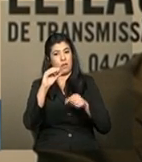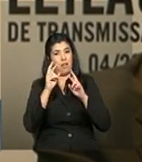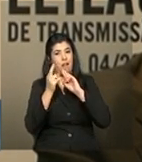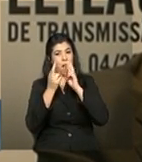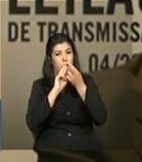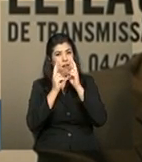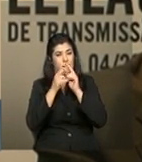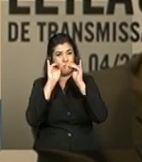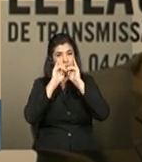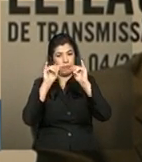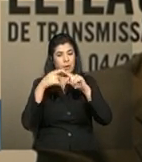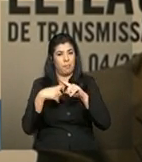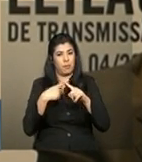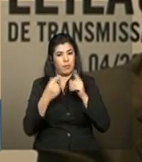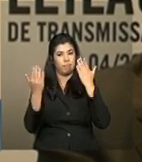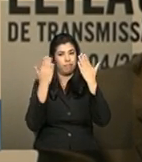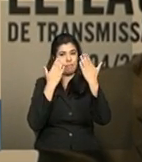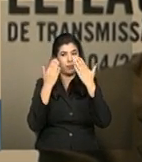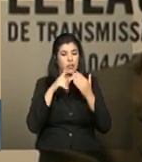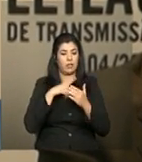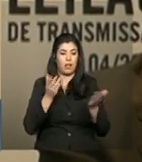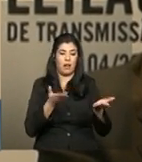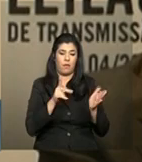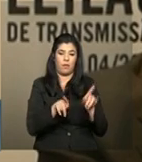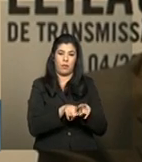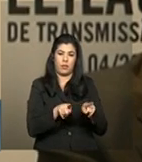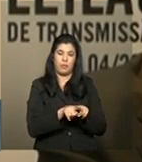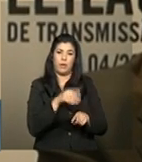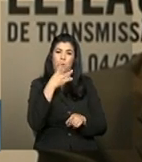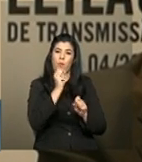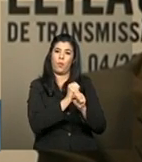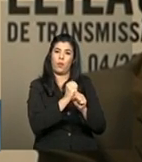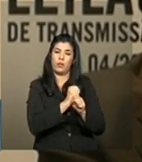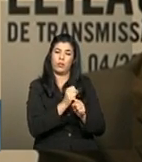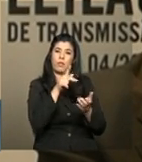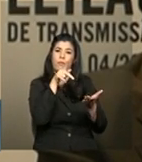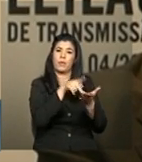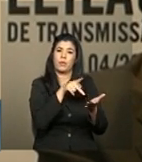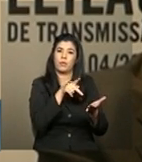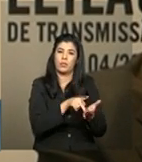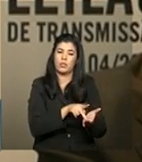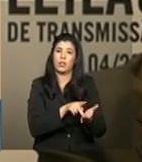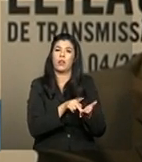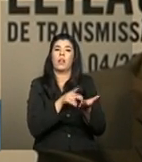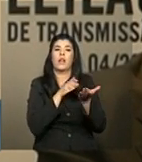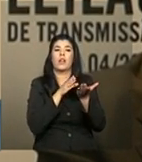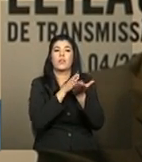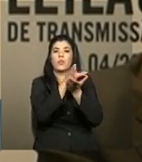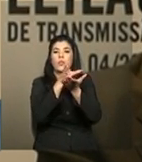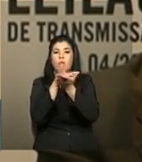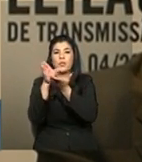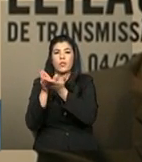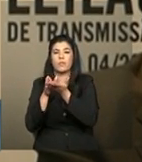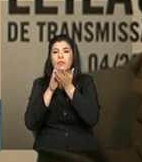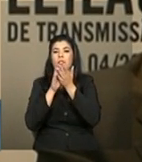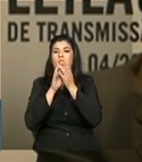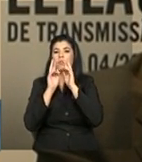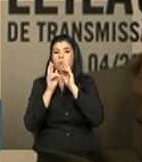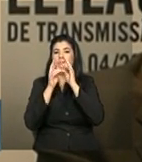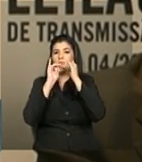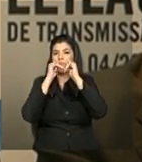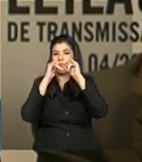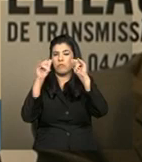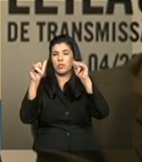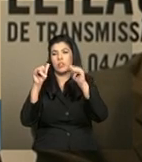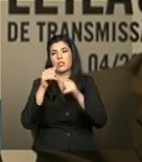nós estamos tendo uma audiência pública, que é um momento que ocorre a cada 4 anos para atualizar o WOC do segmento de distribuição, que foi atualizado em 2010,